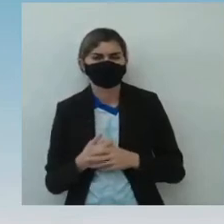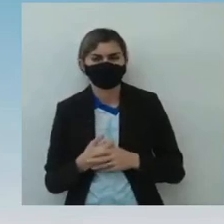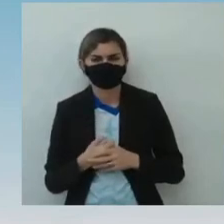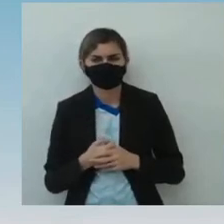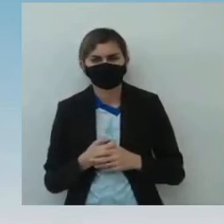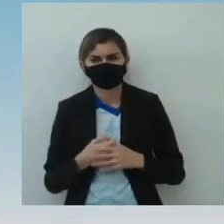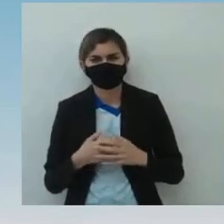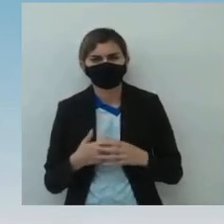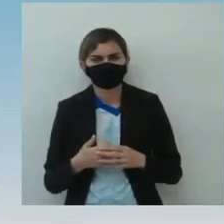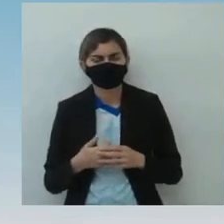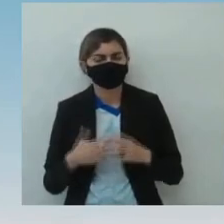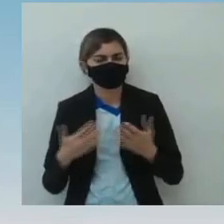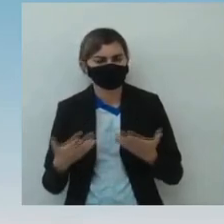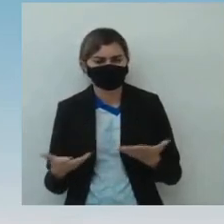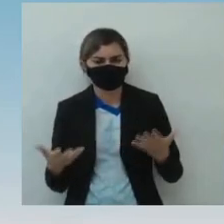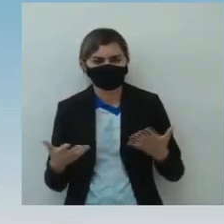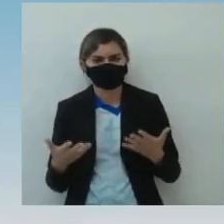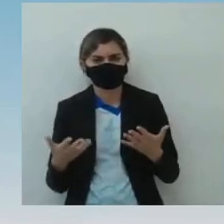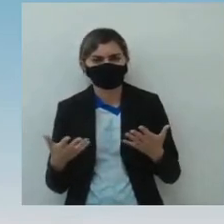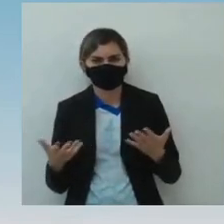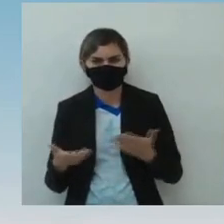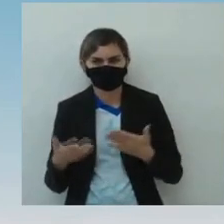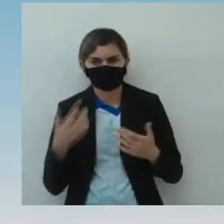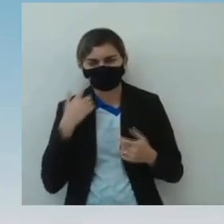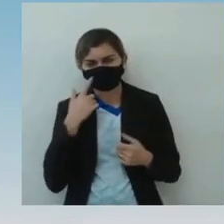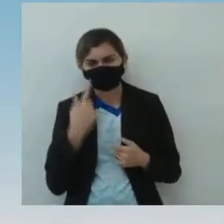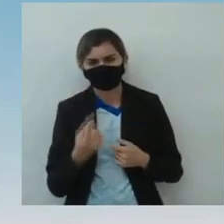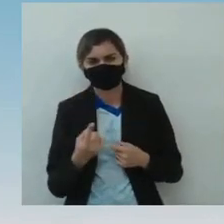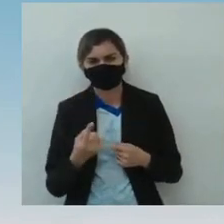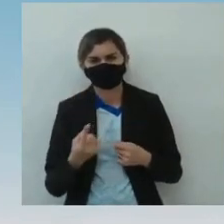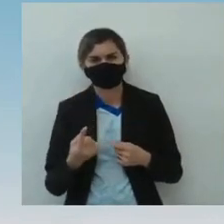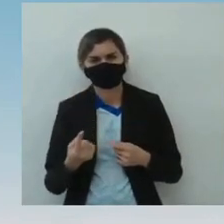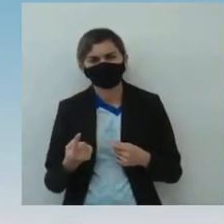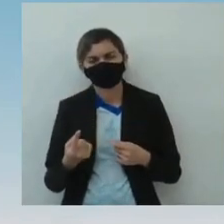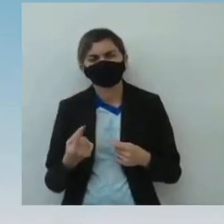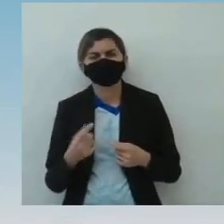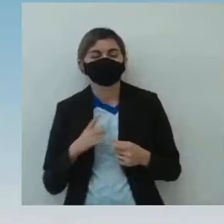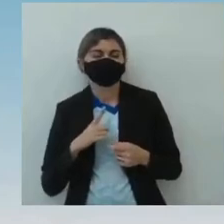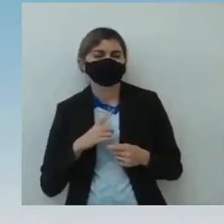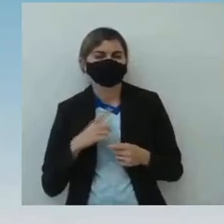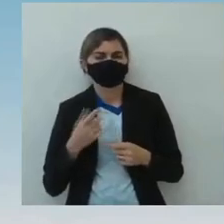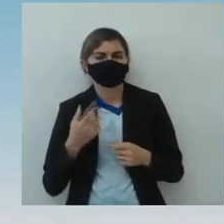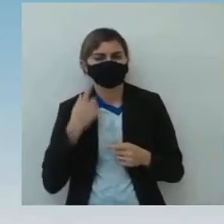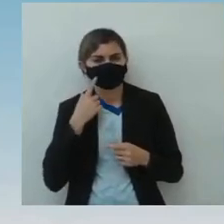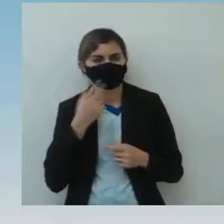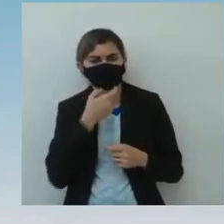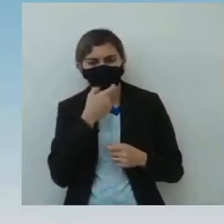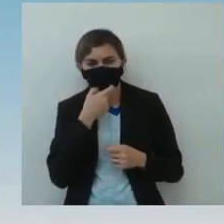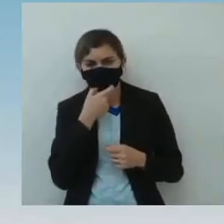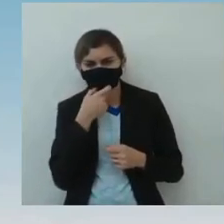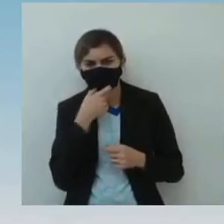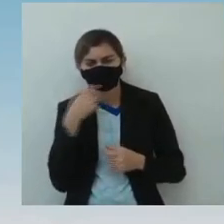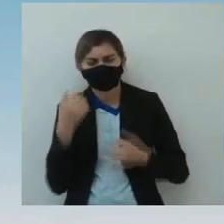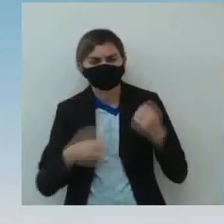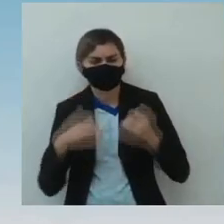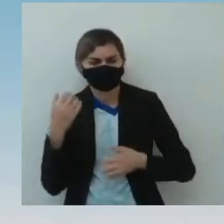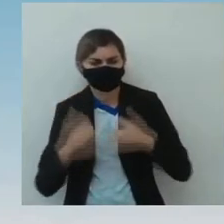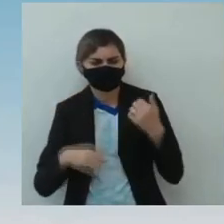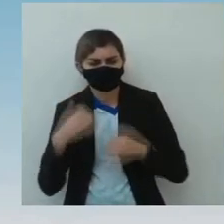sai pobres pin-mei be Given by A Best Man When I speak to